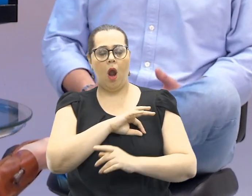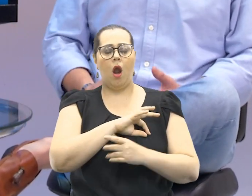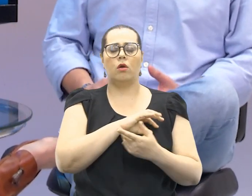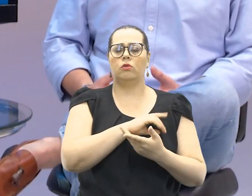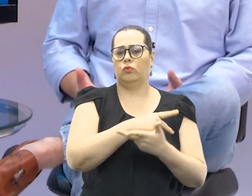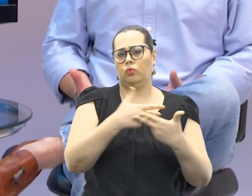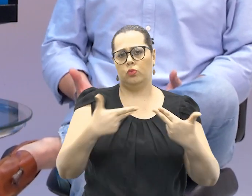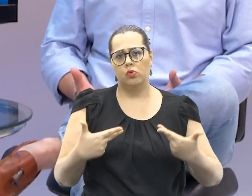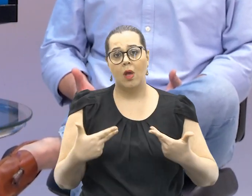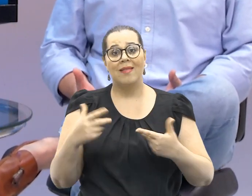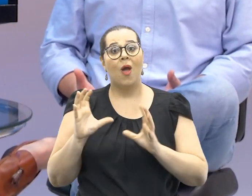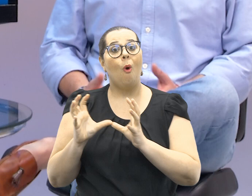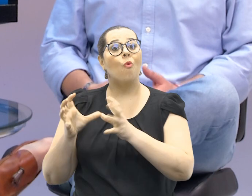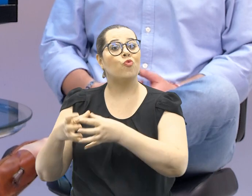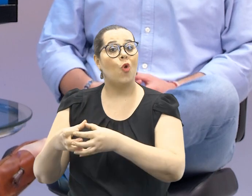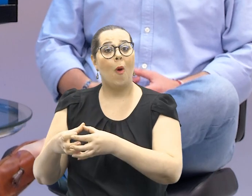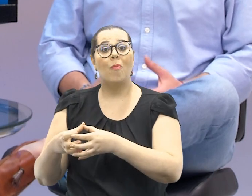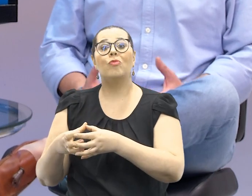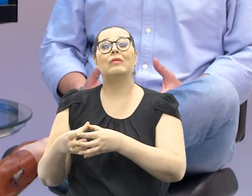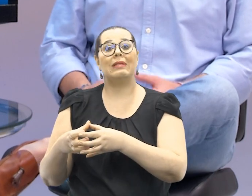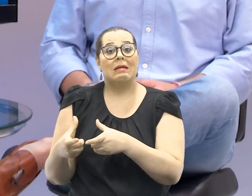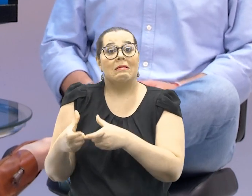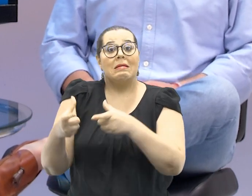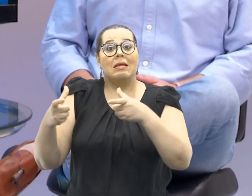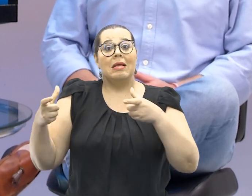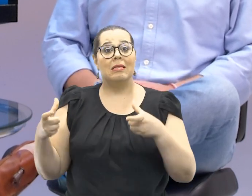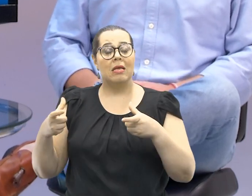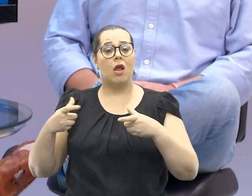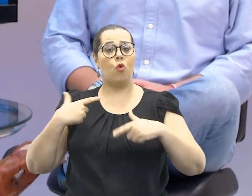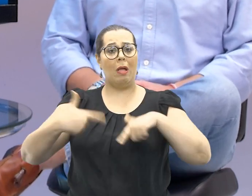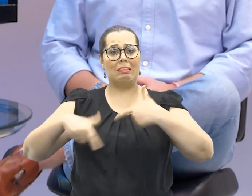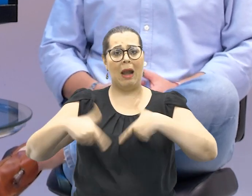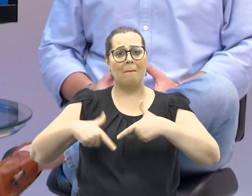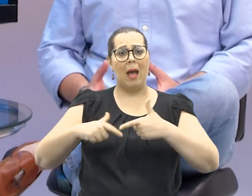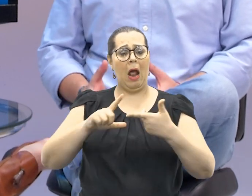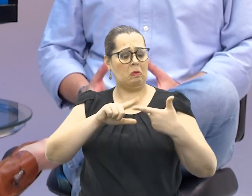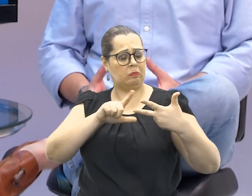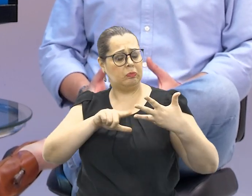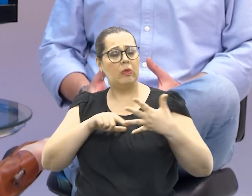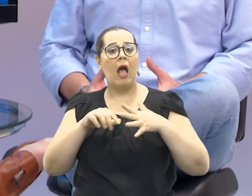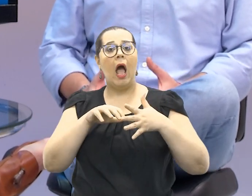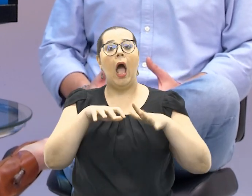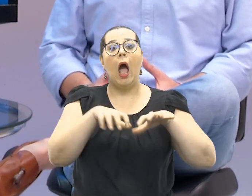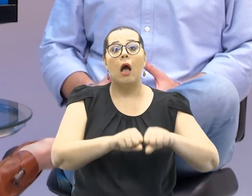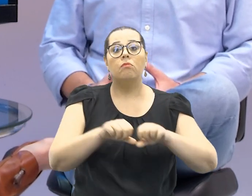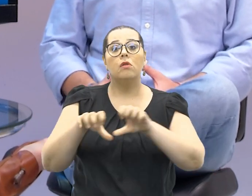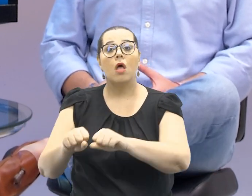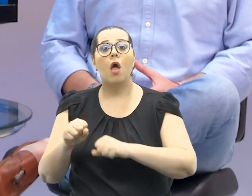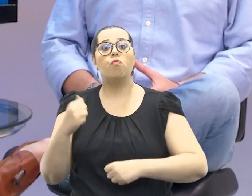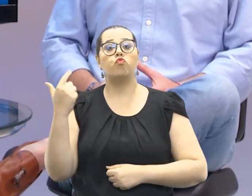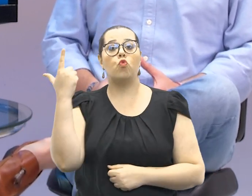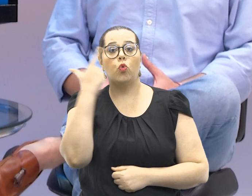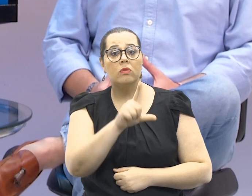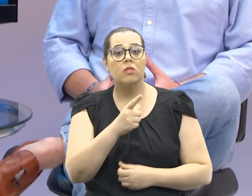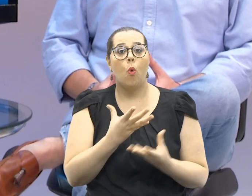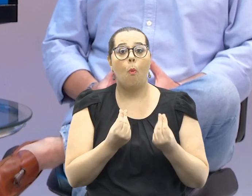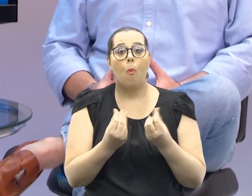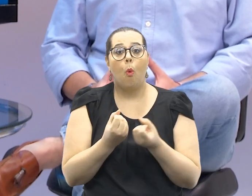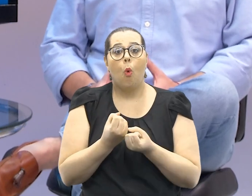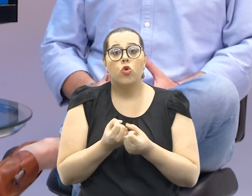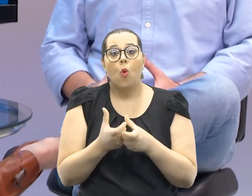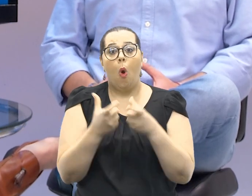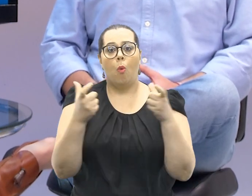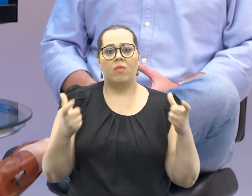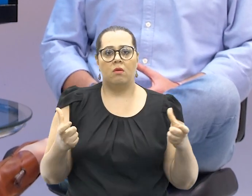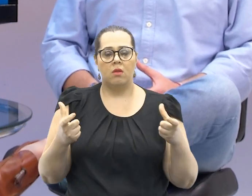etc. E é um setor que tem crescido muito, tem gerado emprego, tem ganho inúmeros adeptos no Brasil inteiro, e Campo Grande não